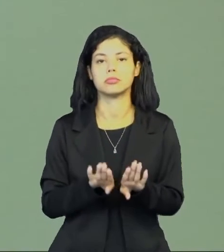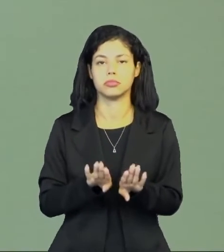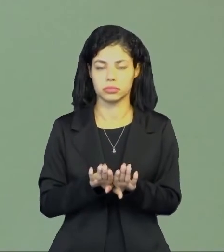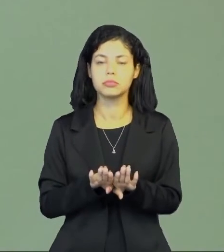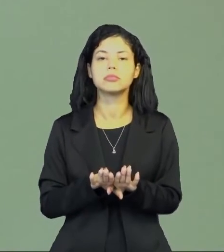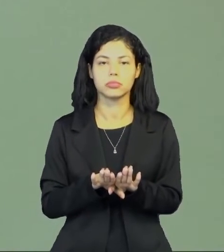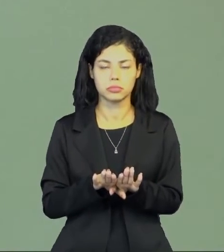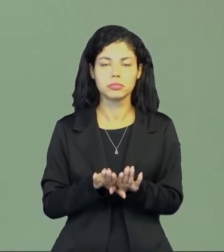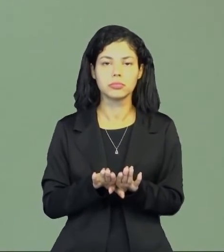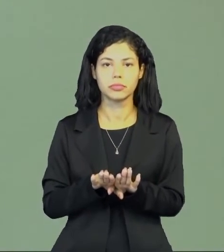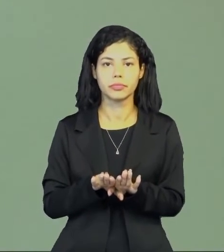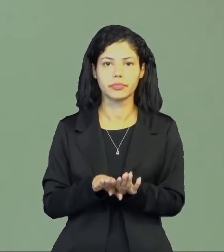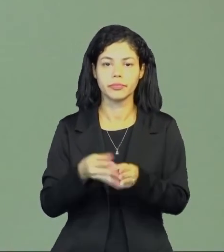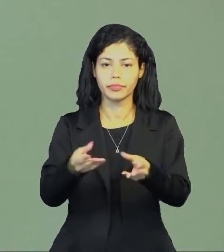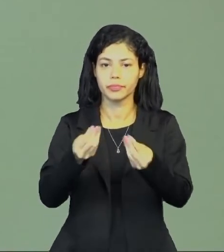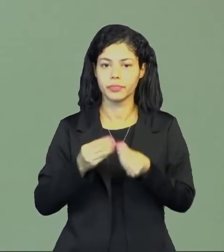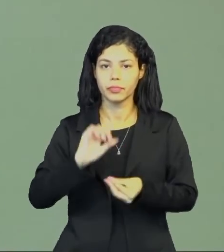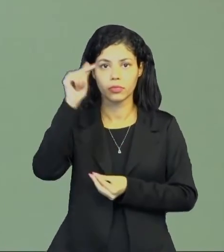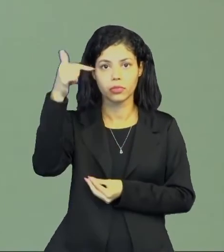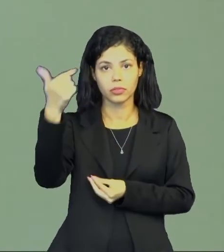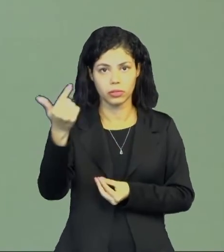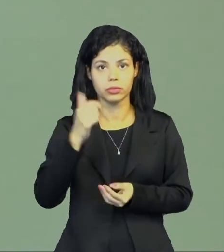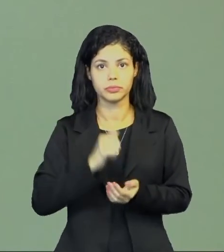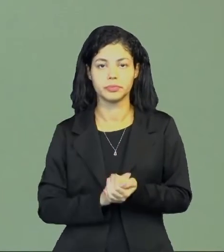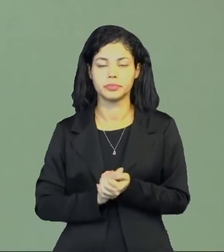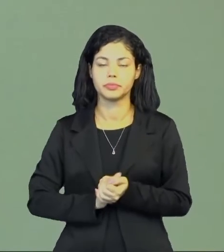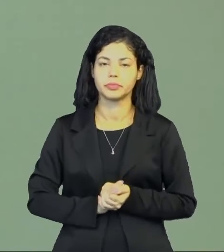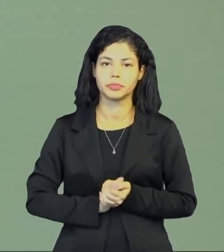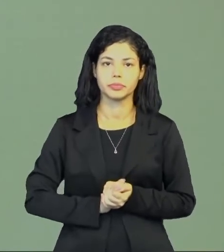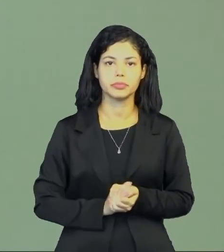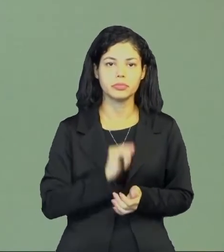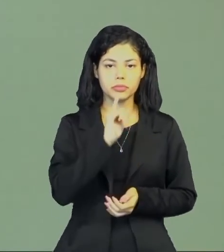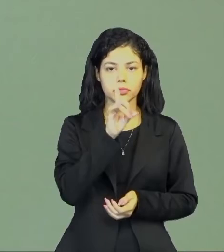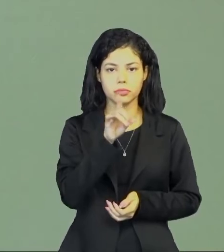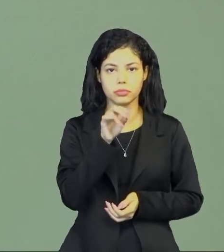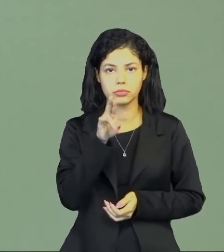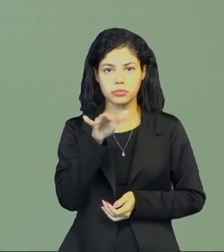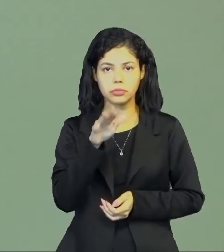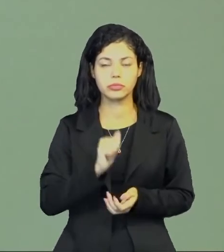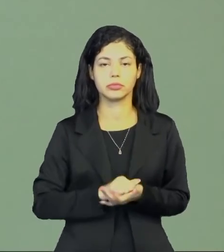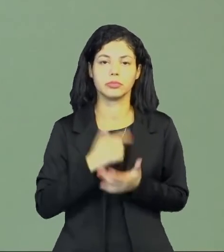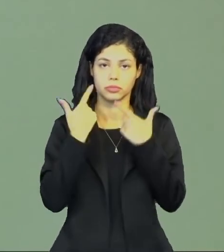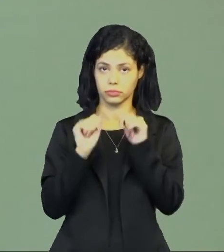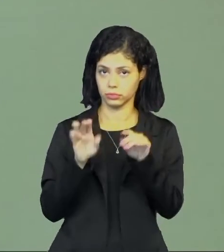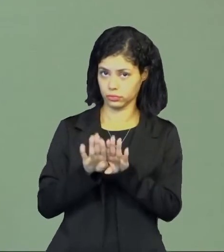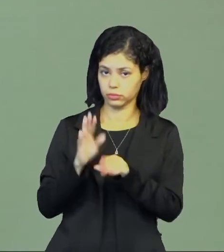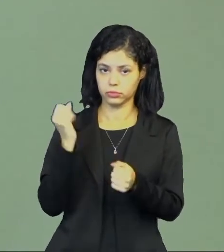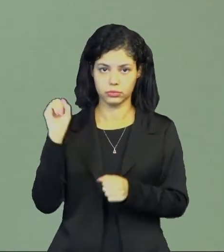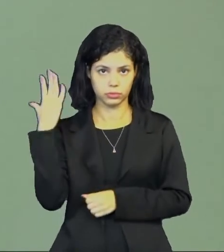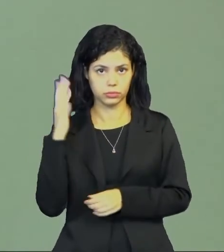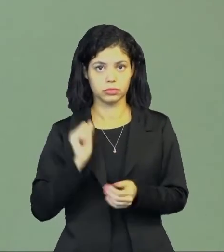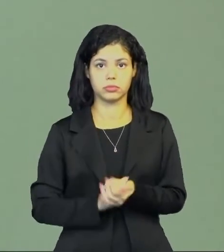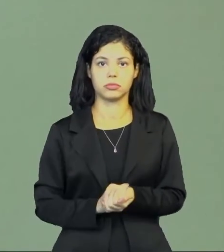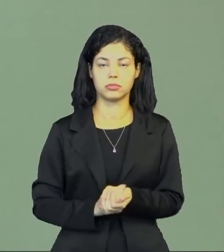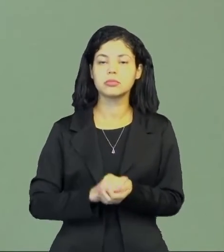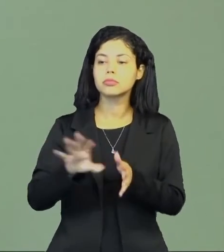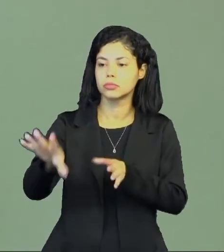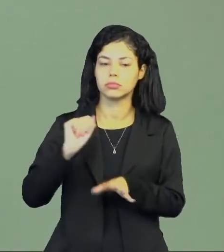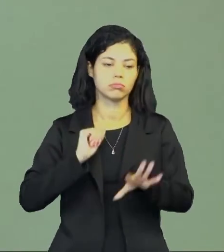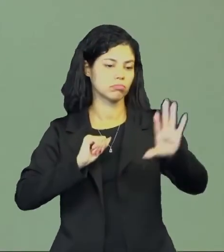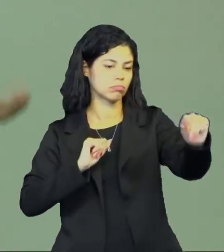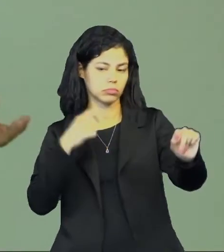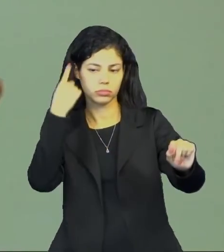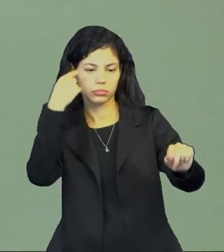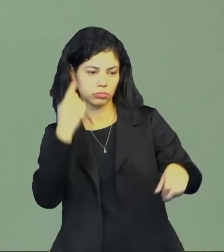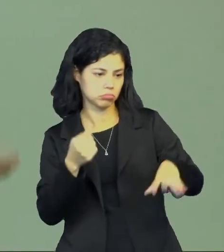palavras que são emprestadas de outros idiomas, né? E nas línguas acontece muito isso, a gente pega as palavras do inglês, pega a